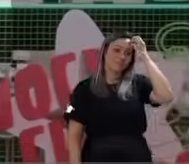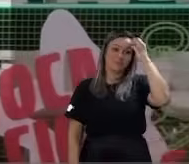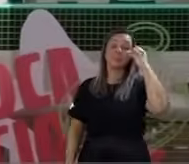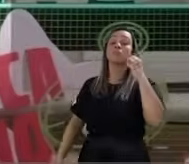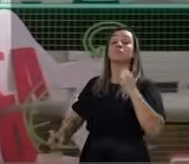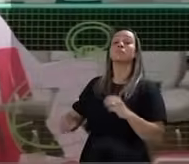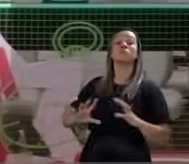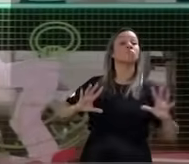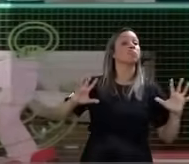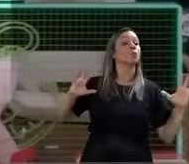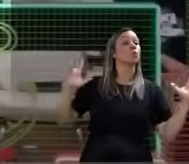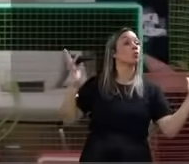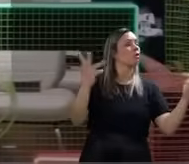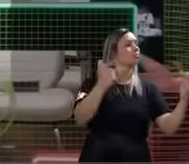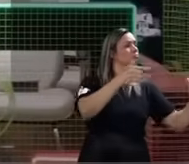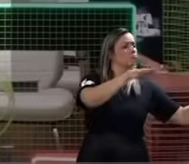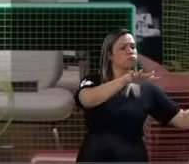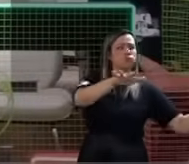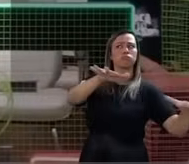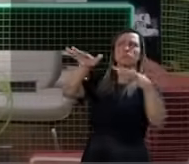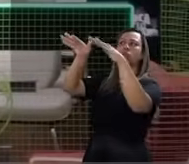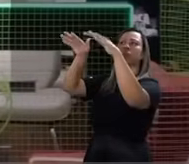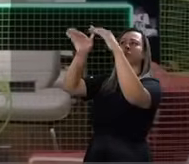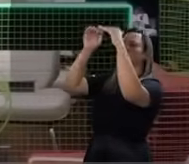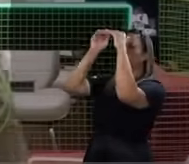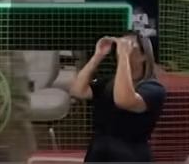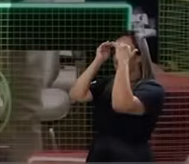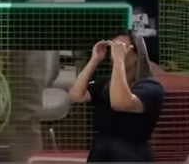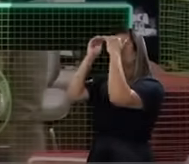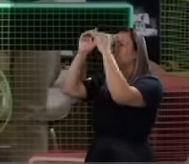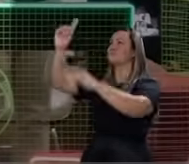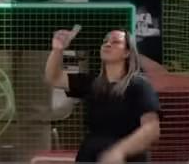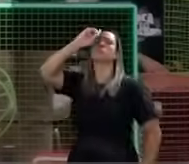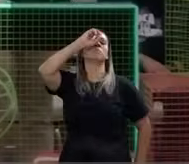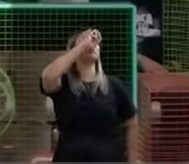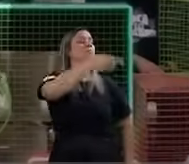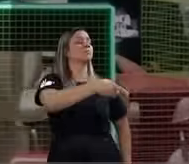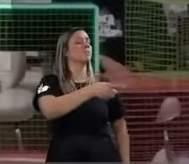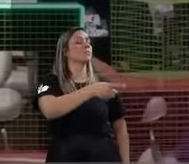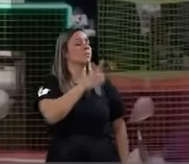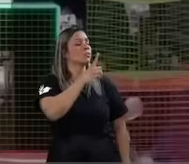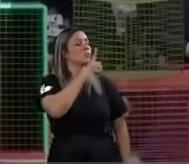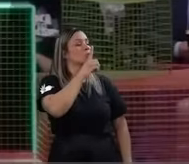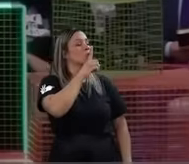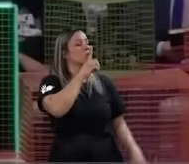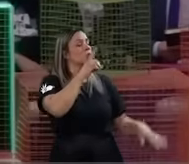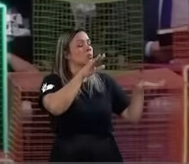Pois todos ouvem ao meu mandar.